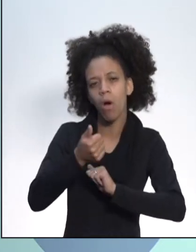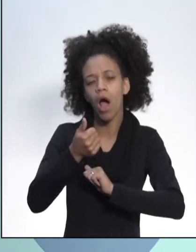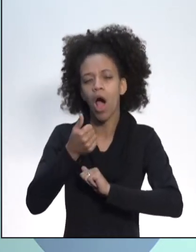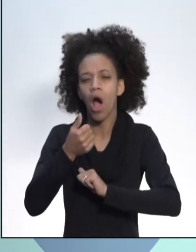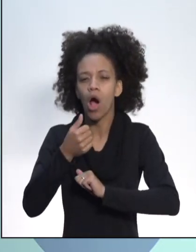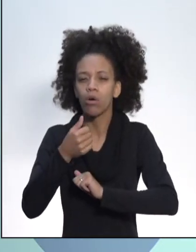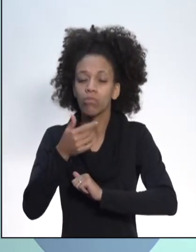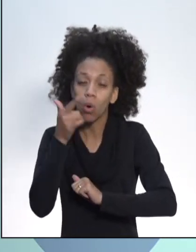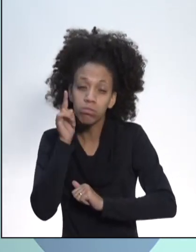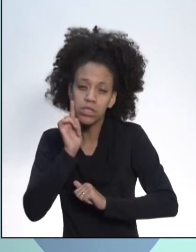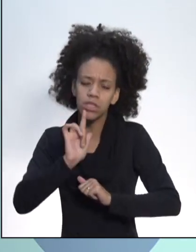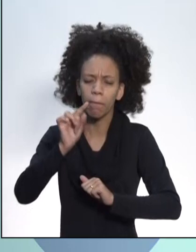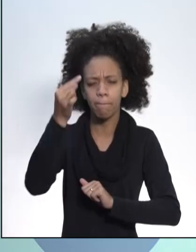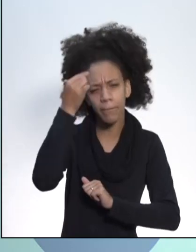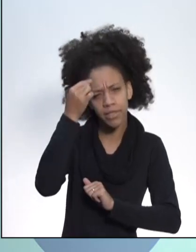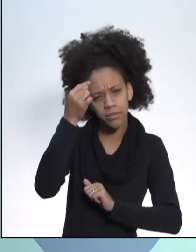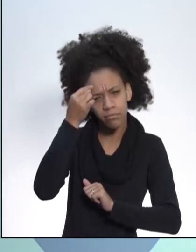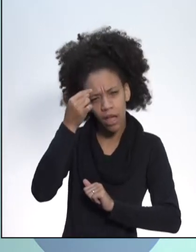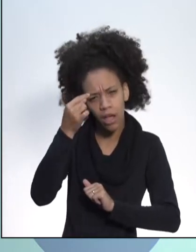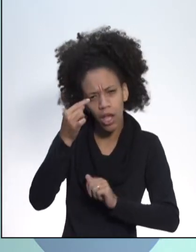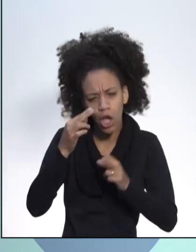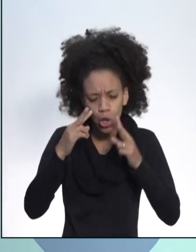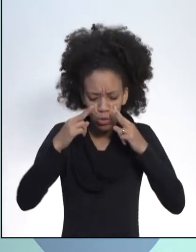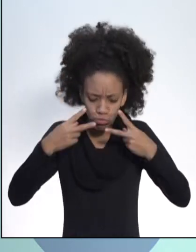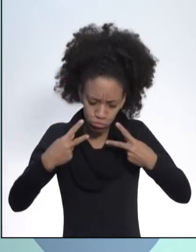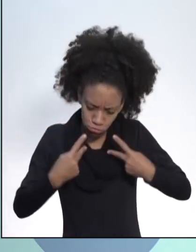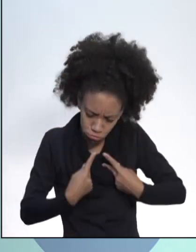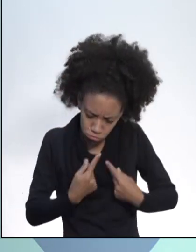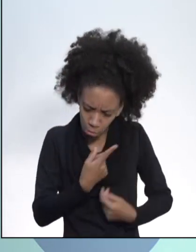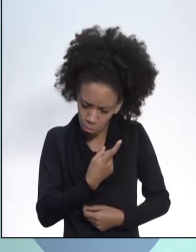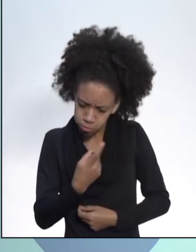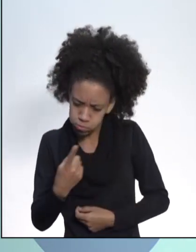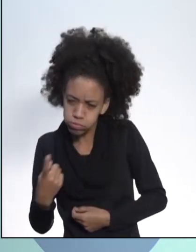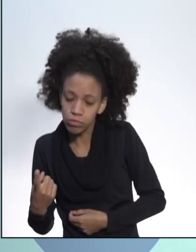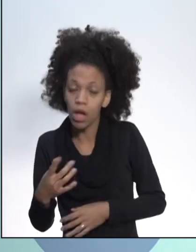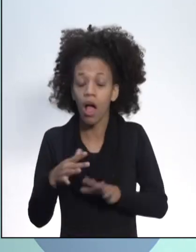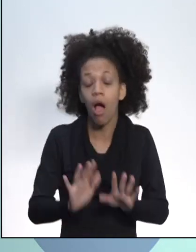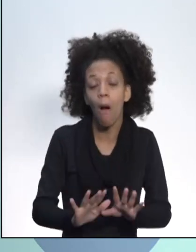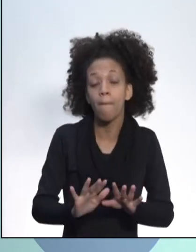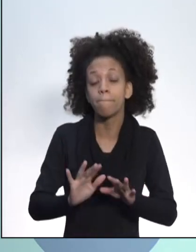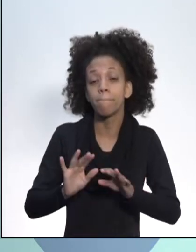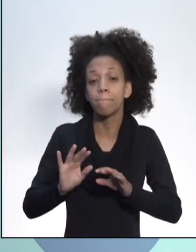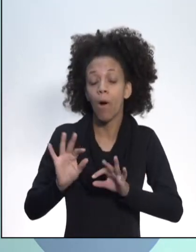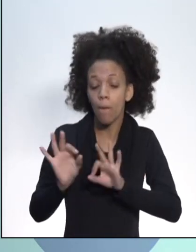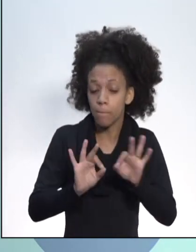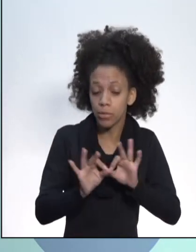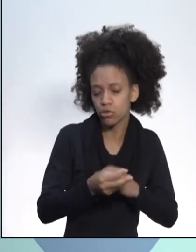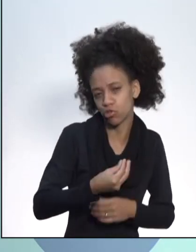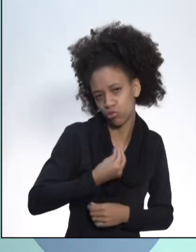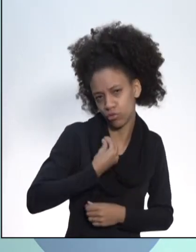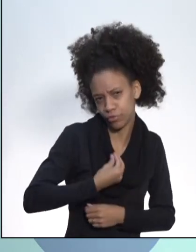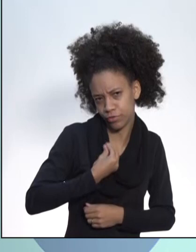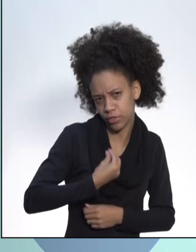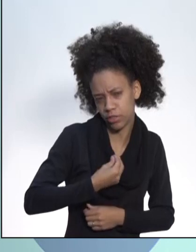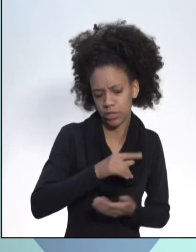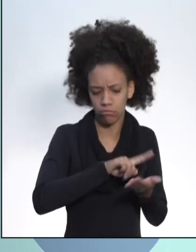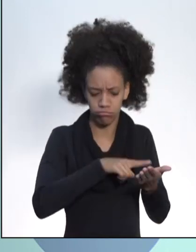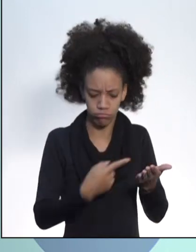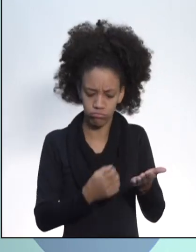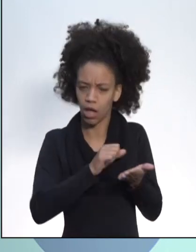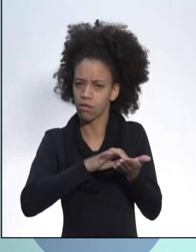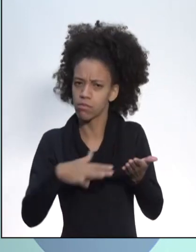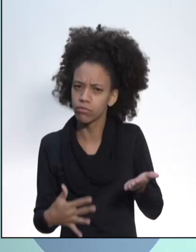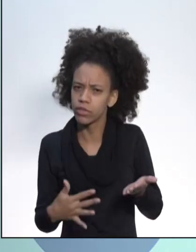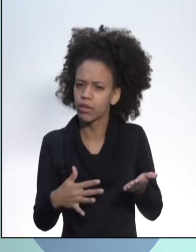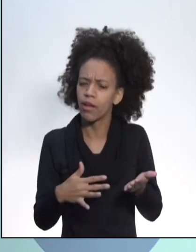pouco nessas competências de forma individual. O projeto de vida, no caderno do aluno, as atividades, elas prevêem